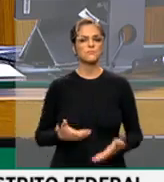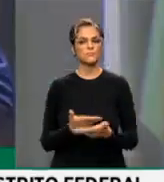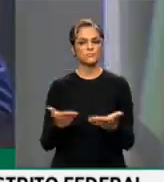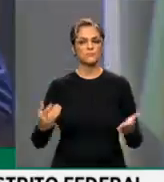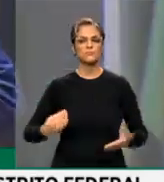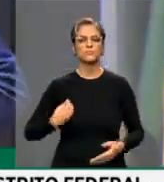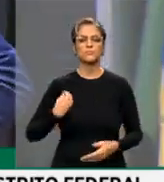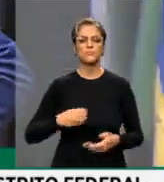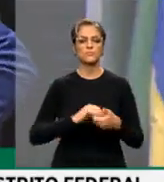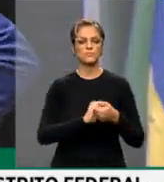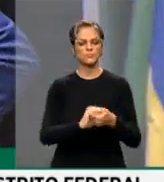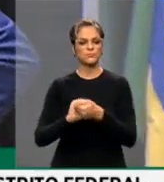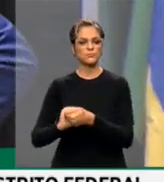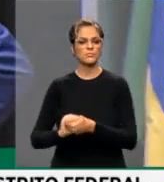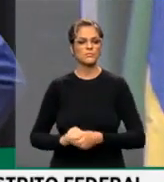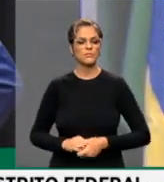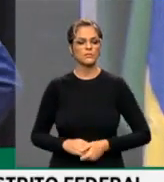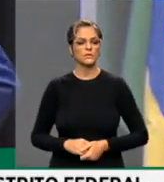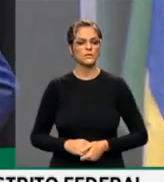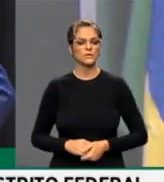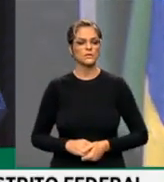Nos assistindo. Tempo de liderança do PSB.